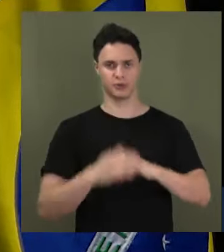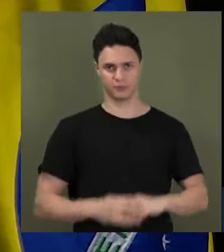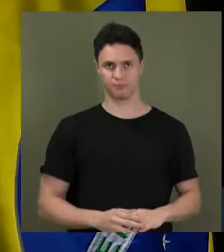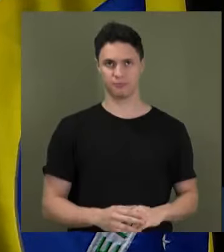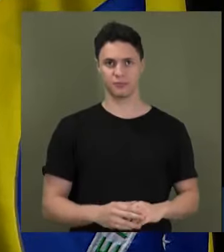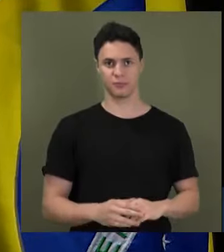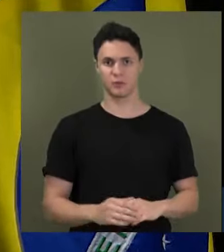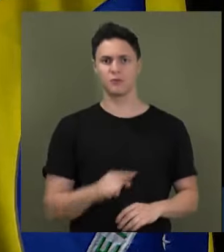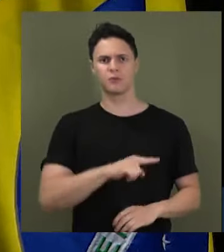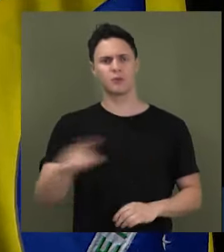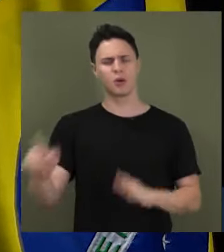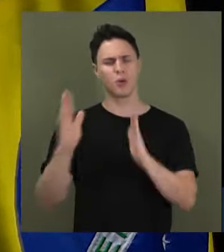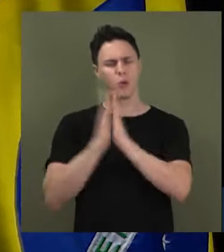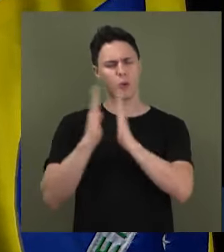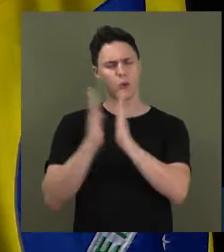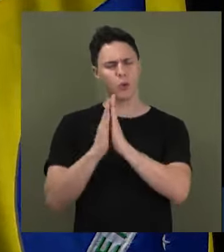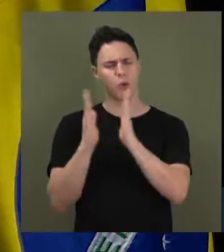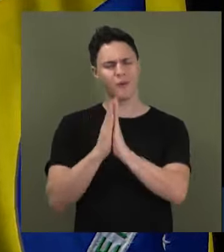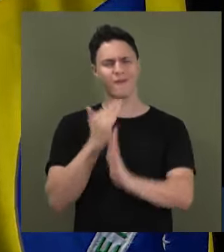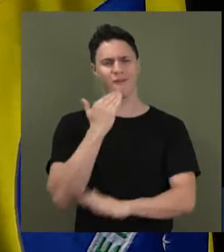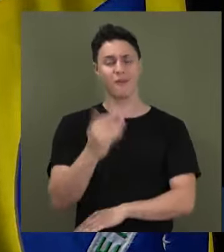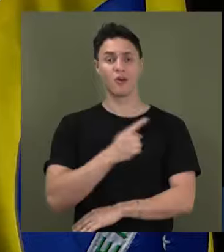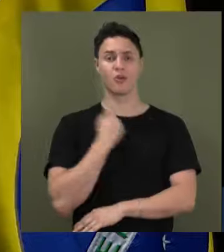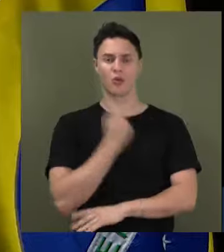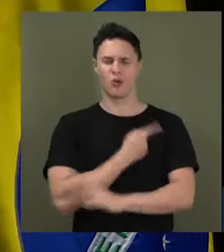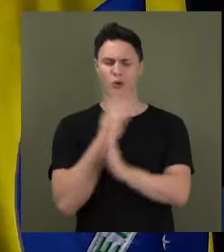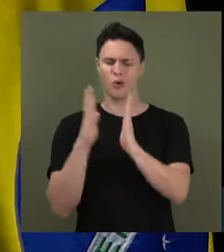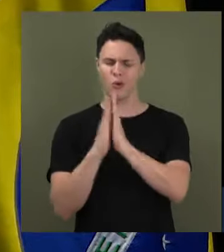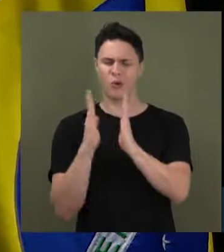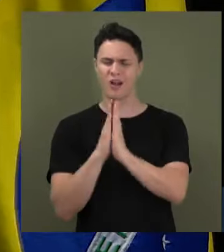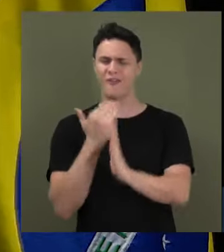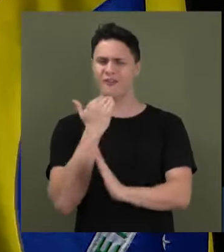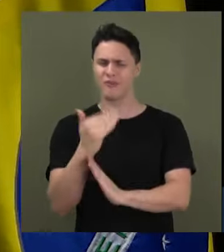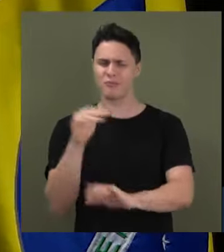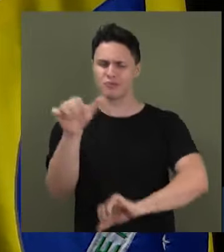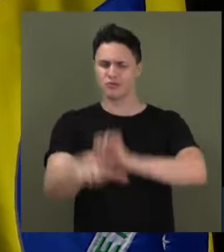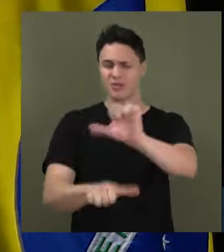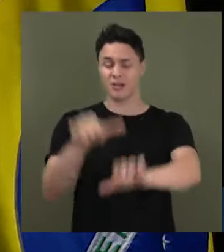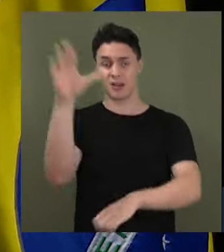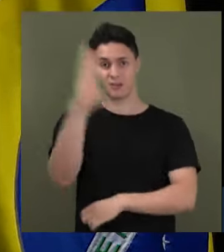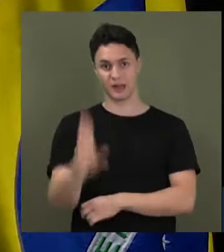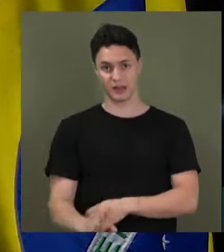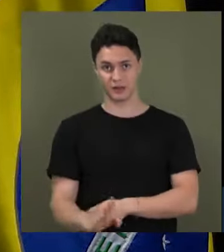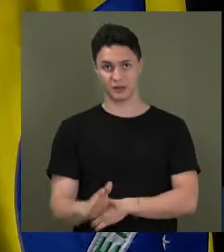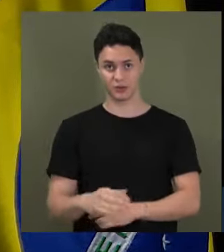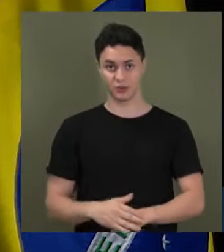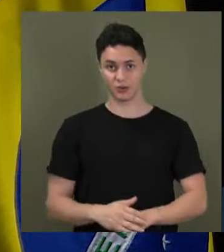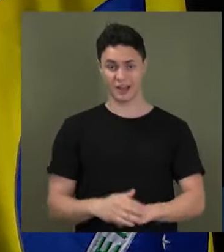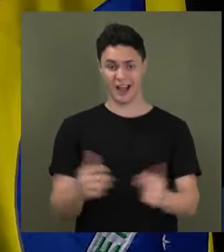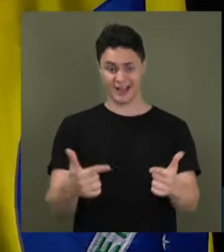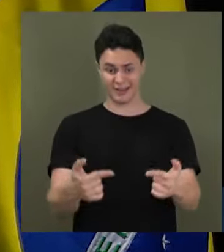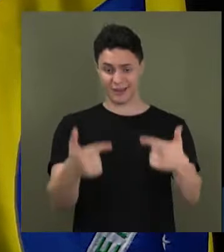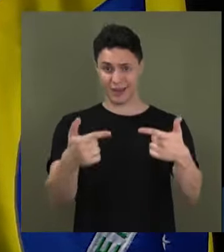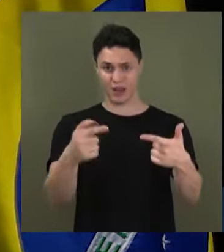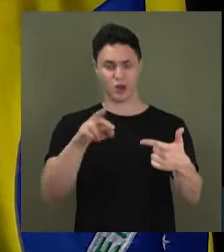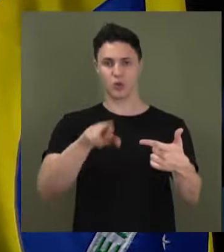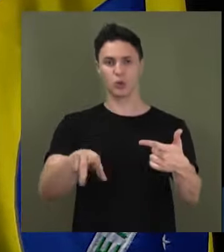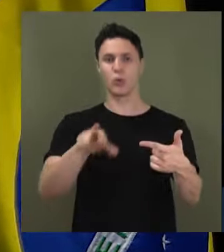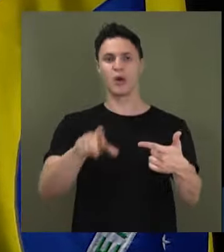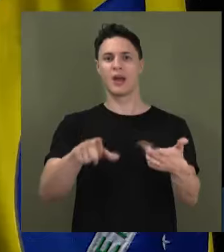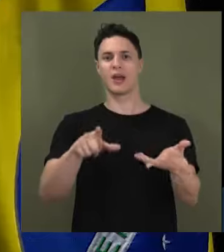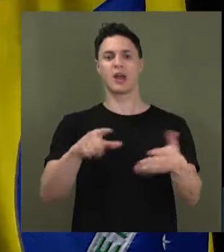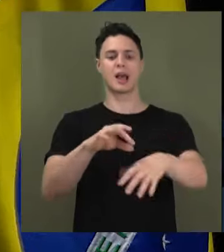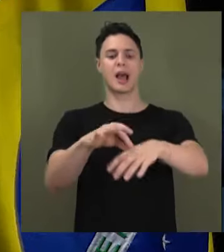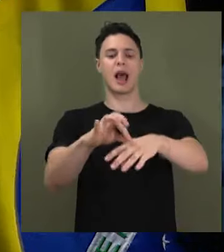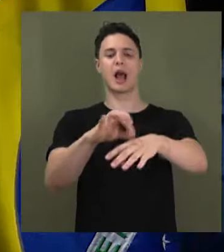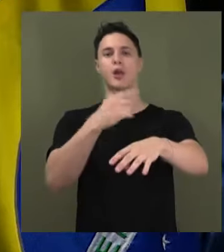Milhões orando por nós aqui, orando pelo Brasil. A guerra que a gente viu não é entre os homens, é uma guerra espiritual